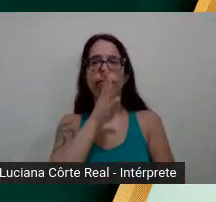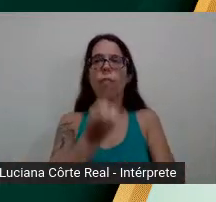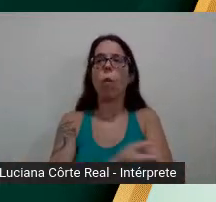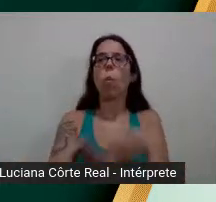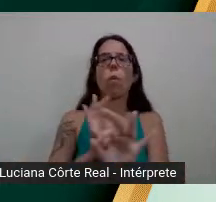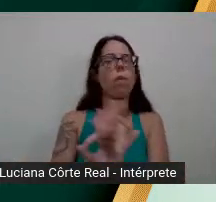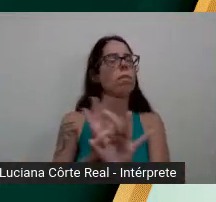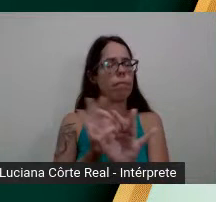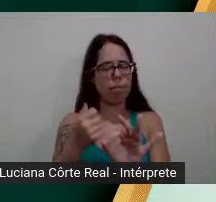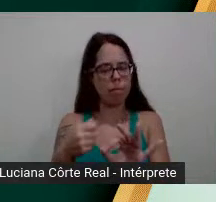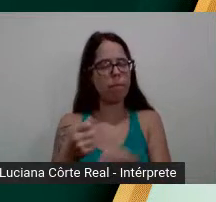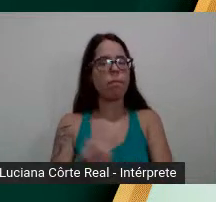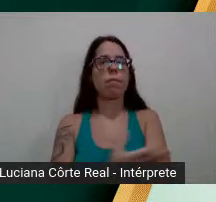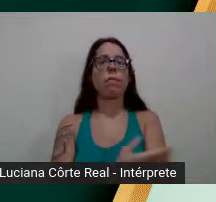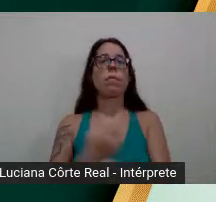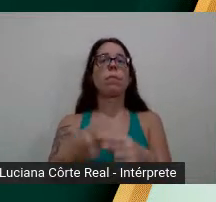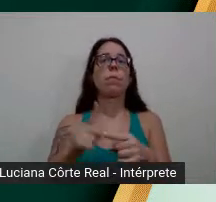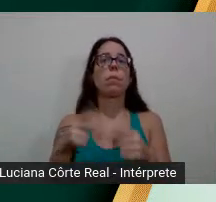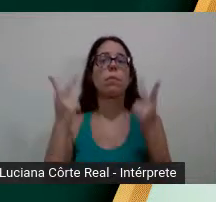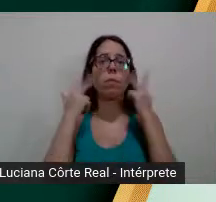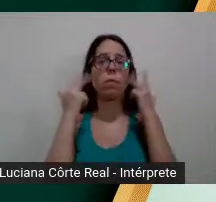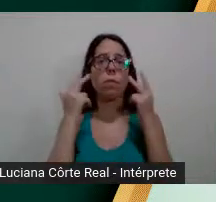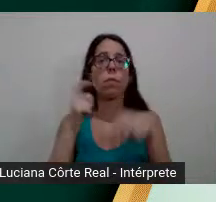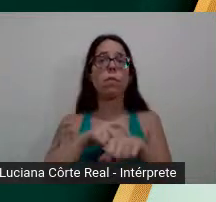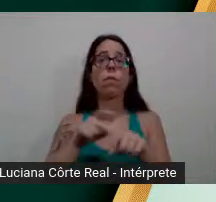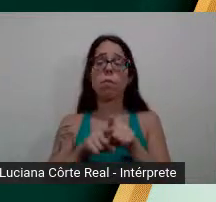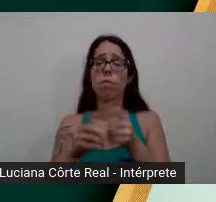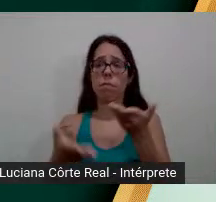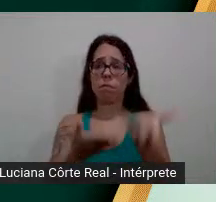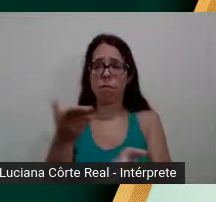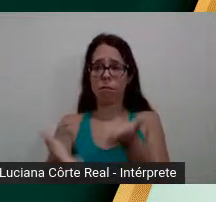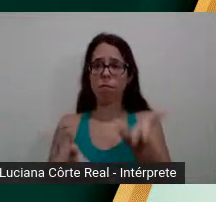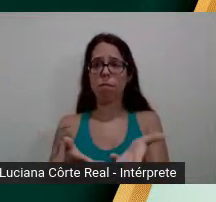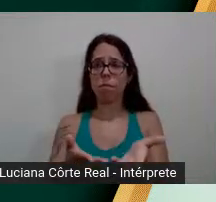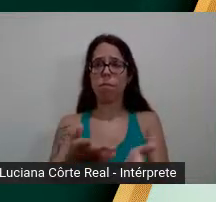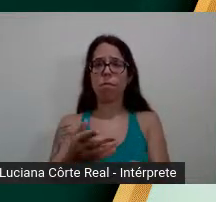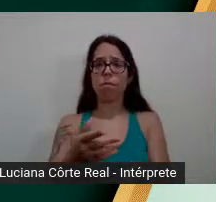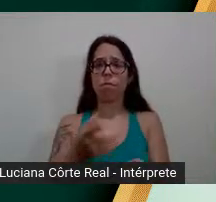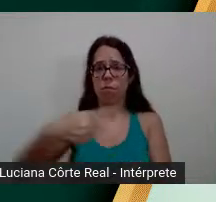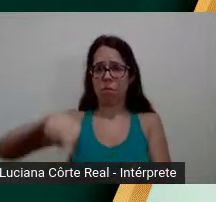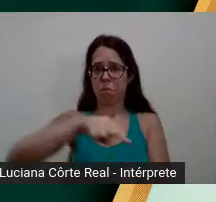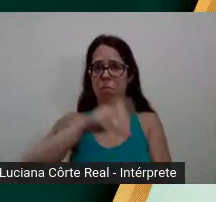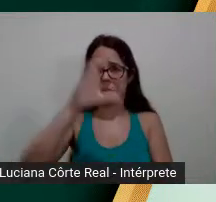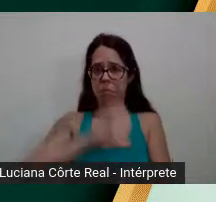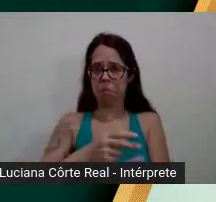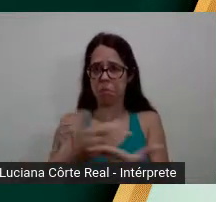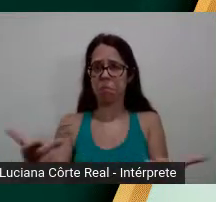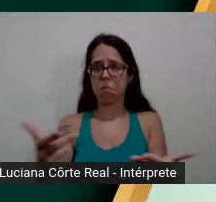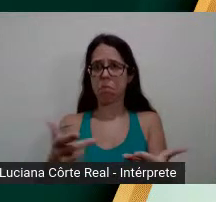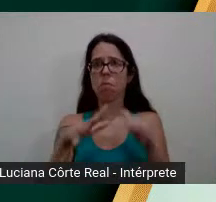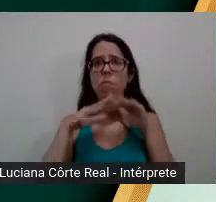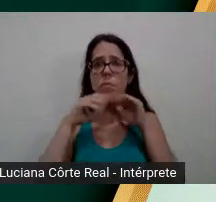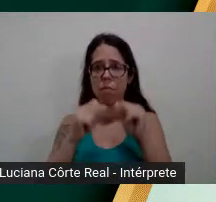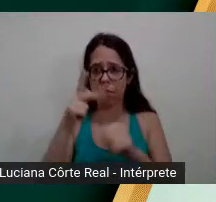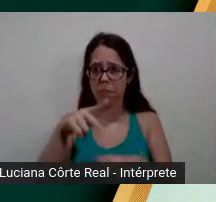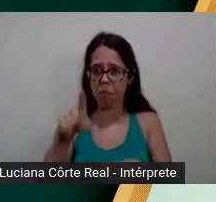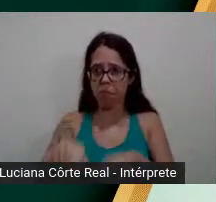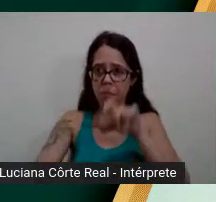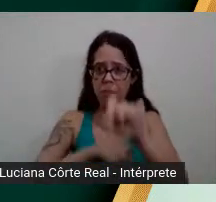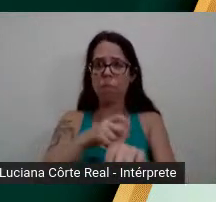parte até no tratamento dos seus pacientes animais, de que se desejarem, em todo momento,